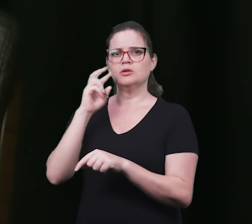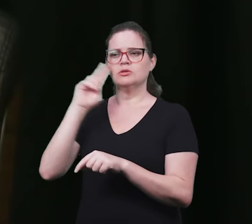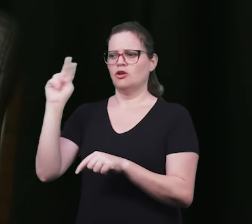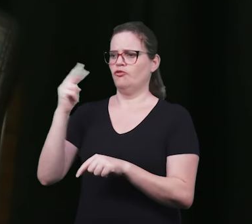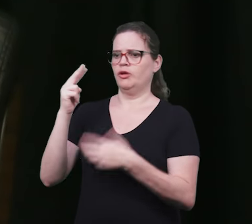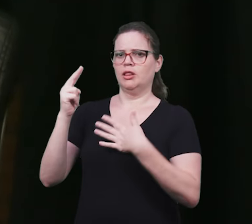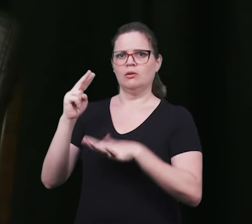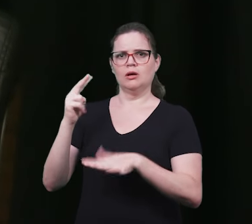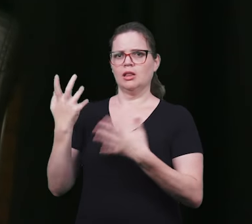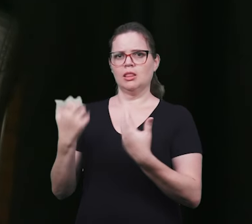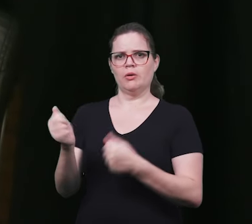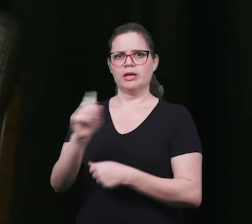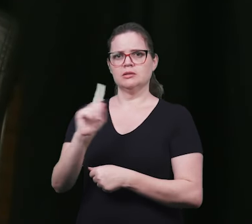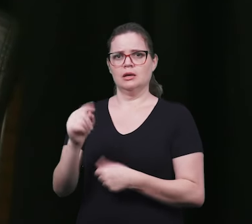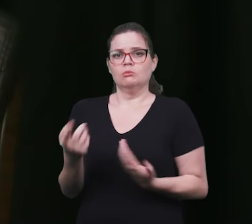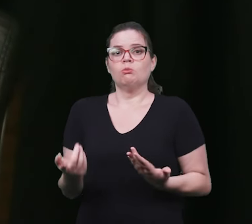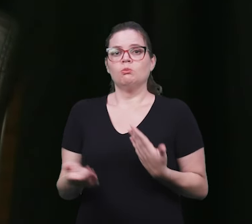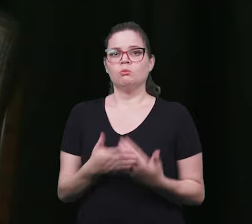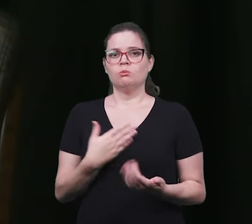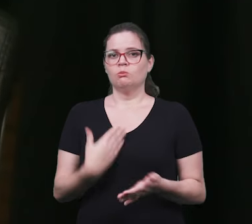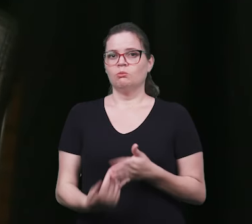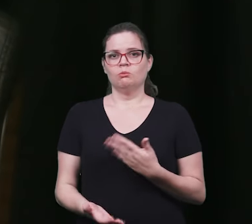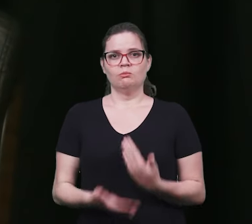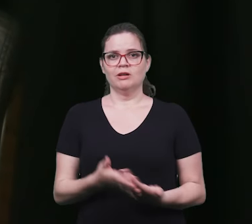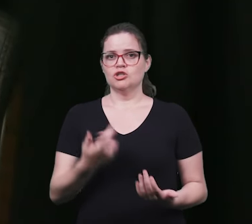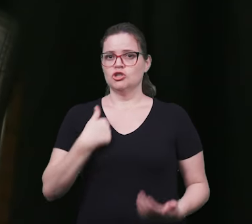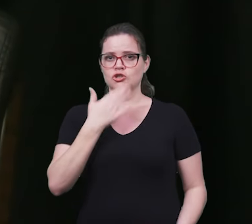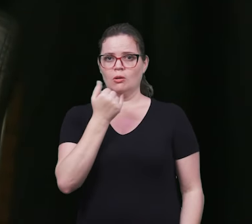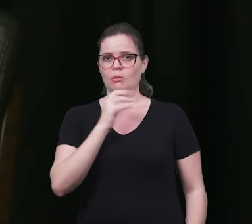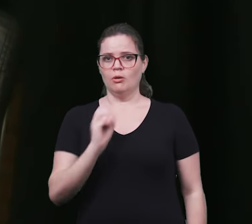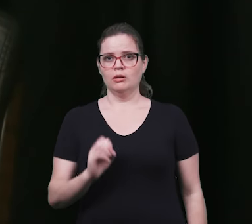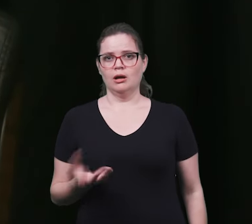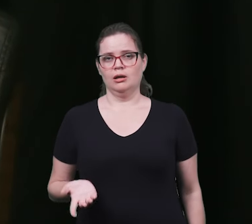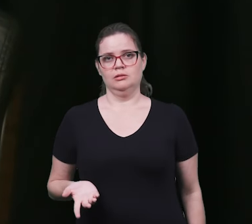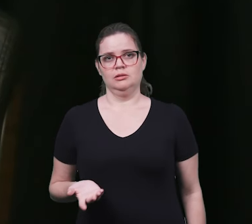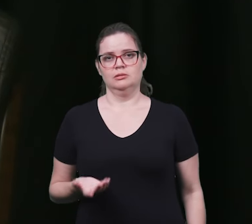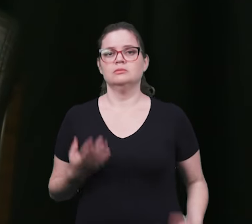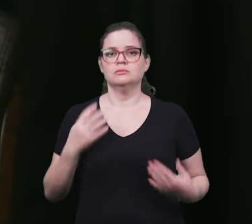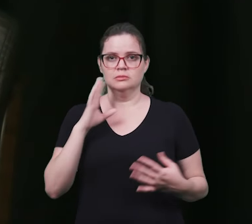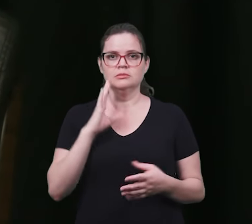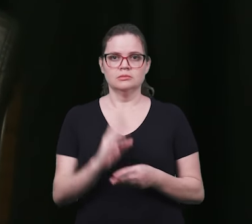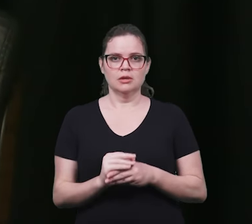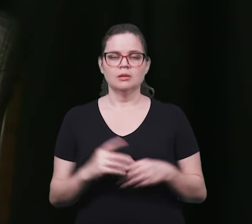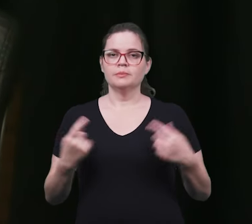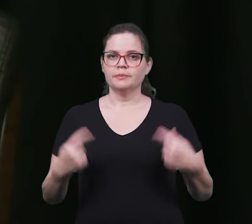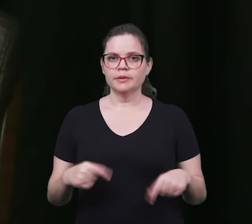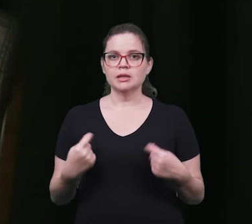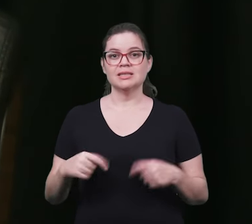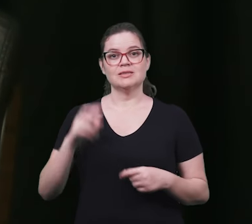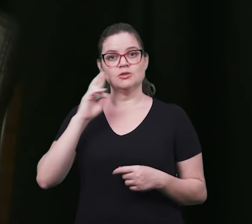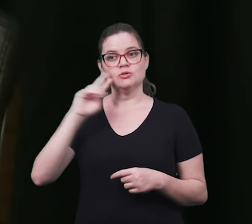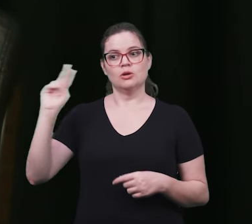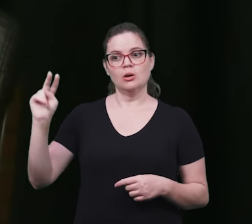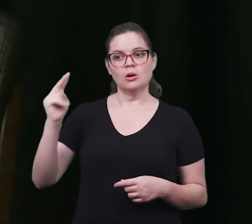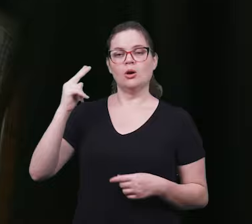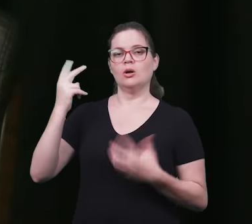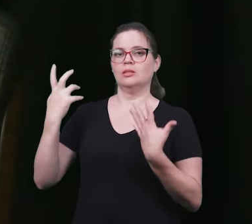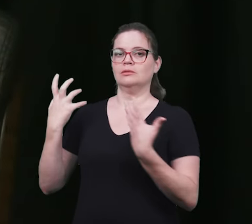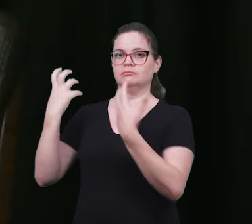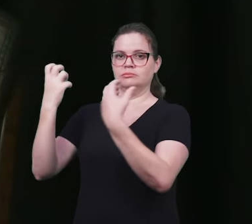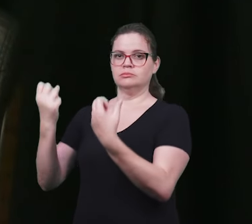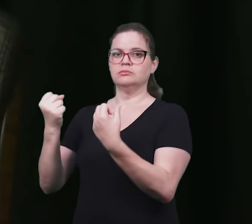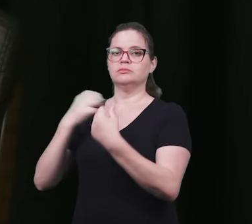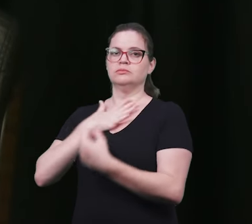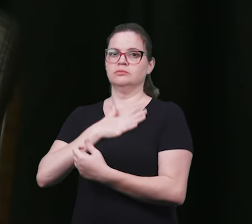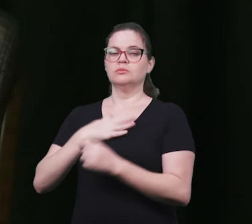Senhor, você ficou um período sem se alimentar ou sem beber qualquer tipo de líquido. Mas é importante nós entendermos que